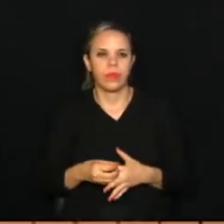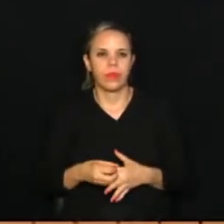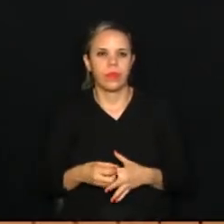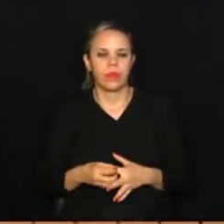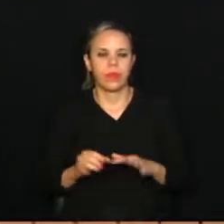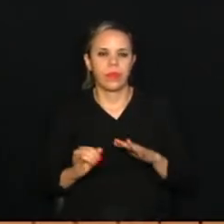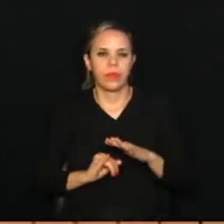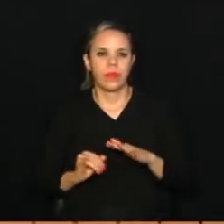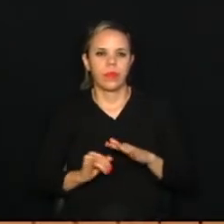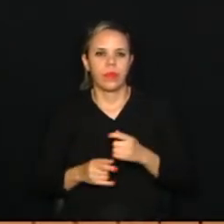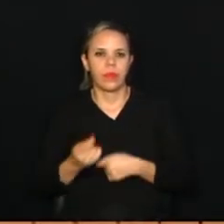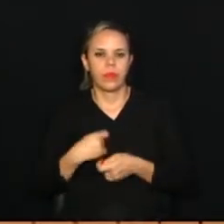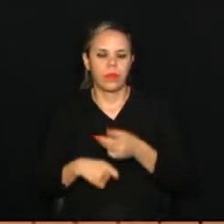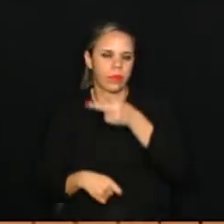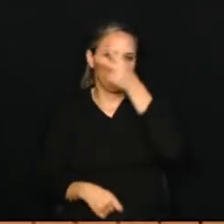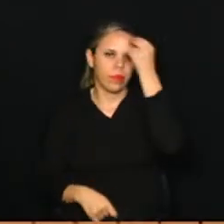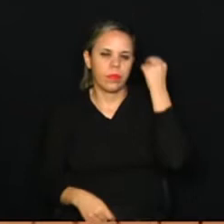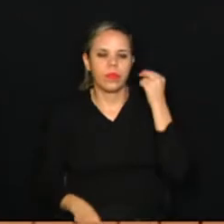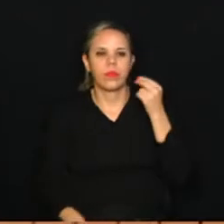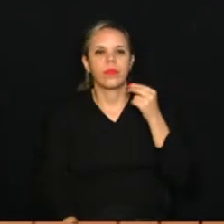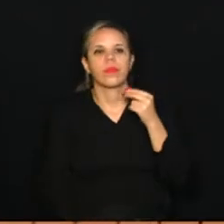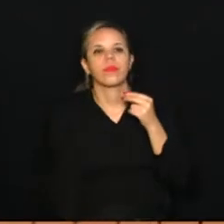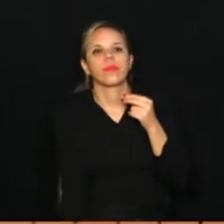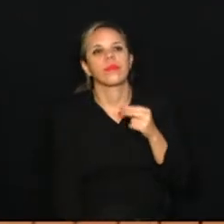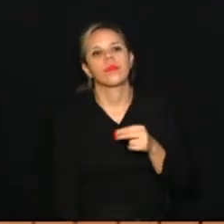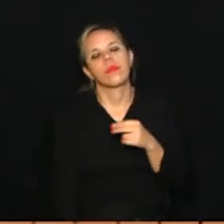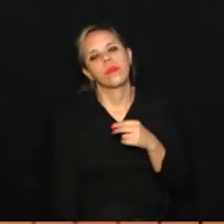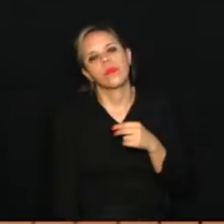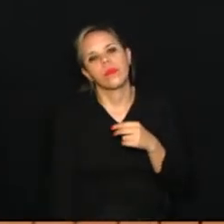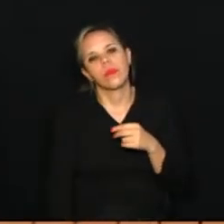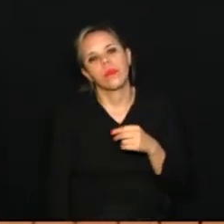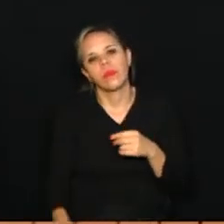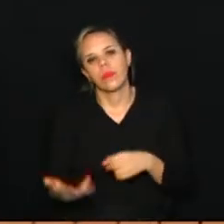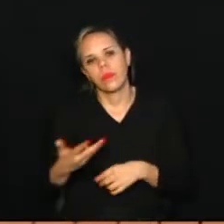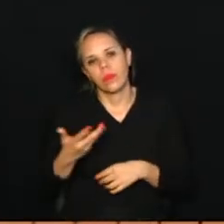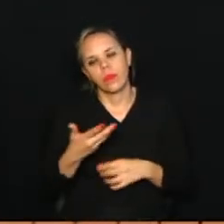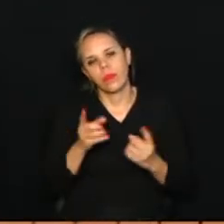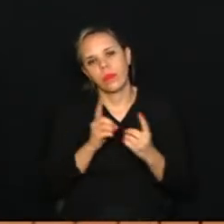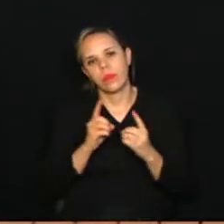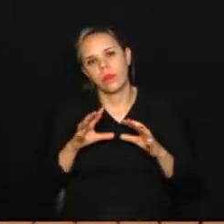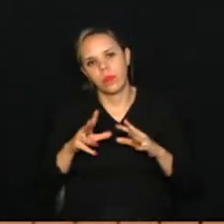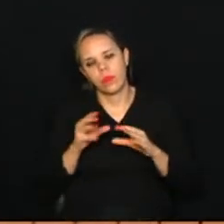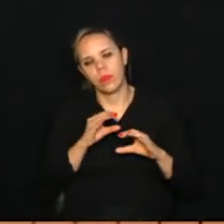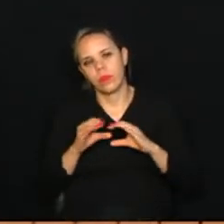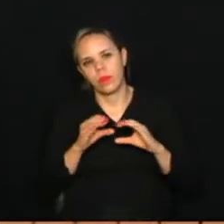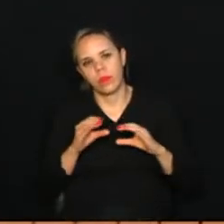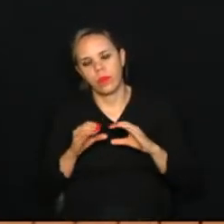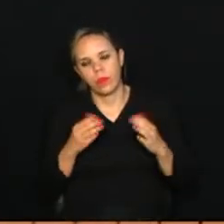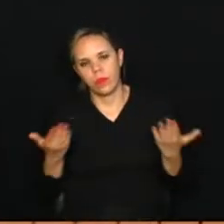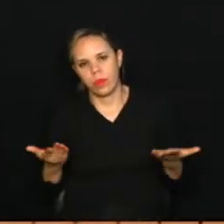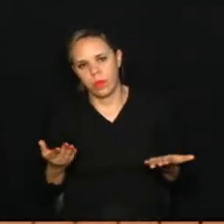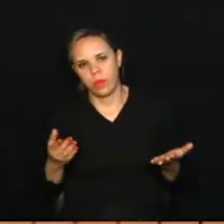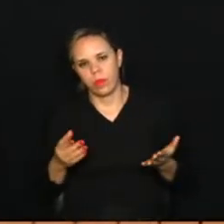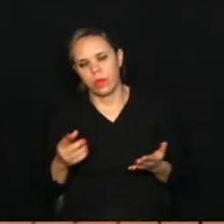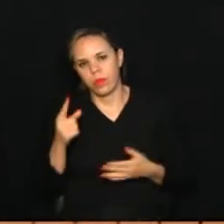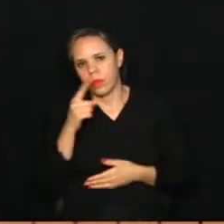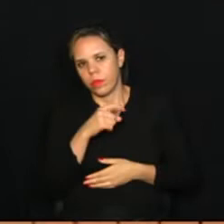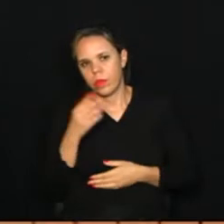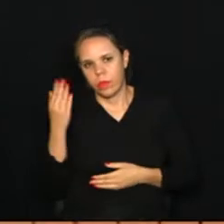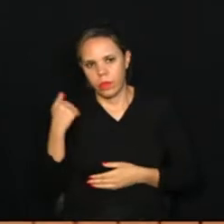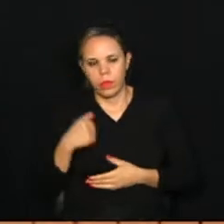autarquias, entre a administração pública, para desburocratizar toda essa comunicação que hoje é muito difícil. A gente